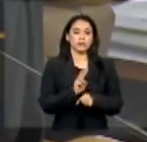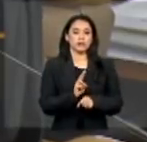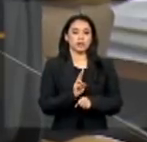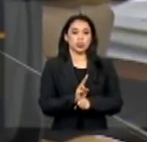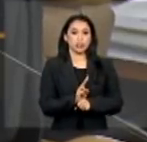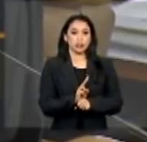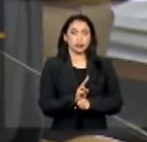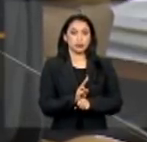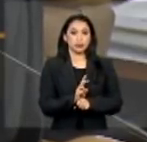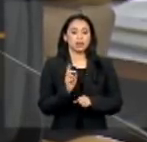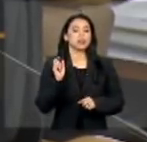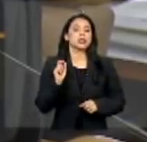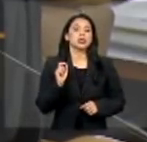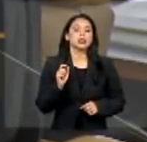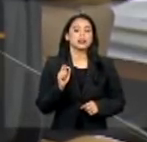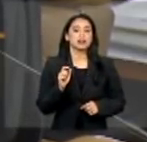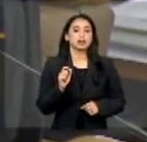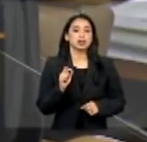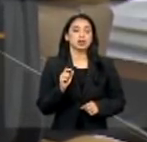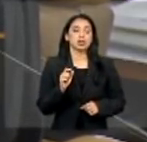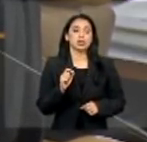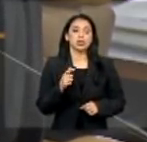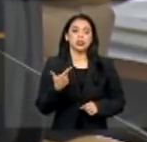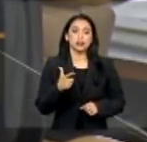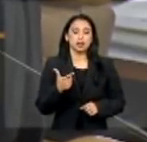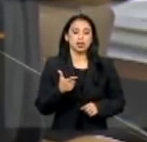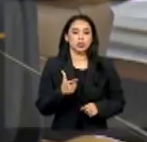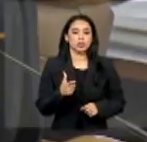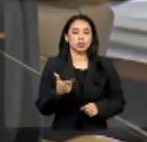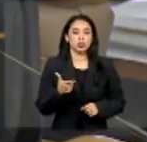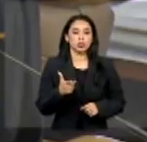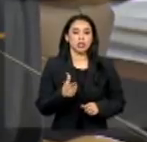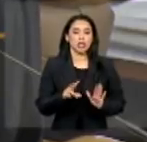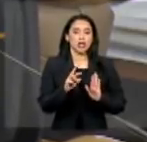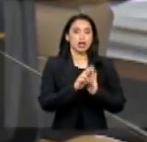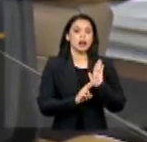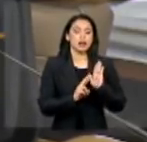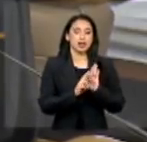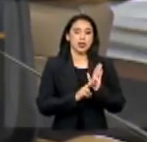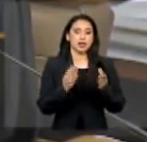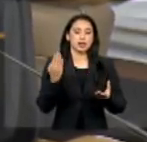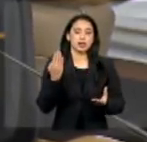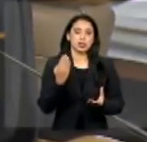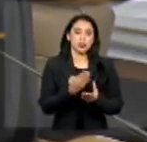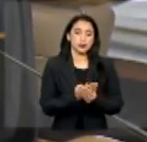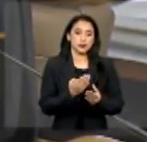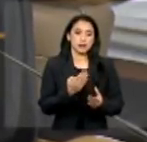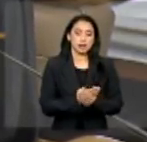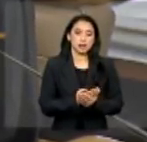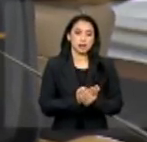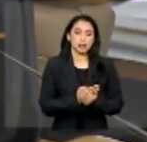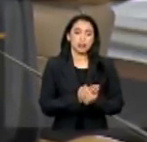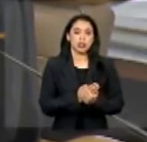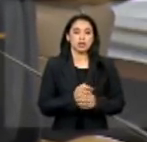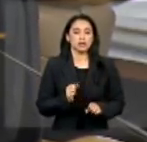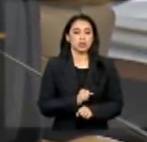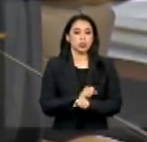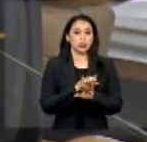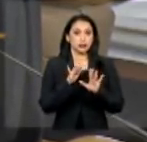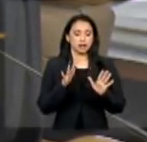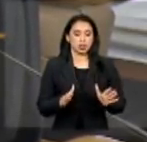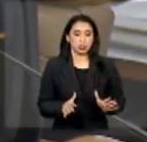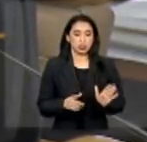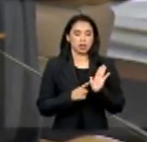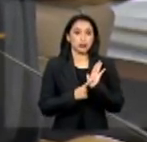que inexiste que não existe regra processual expressa que assegure